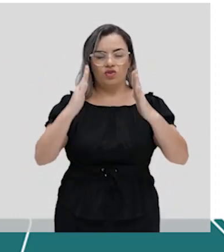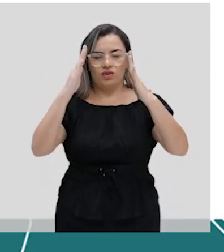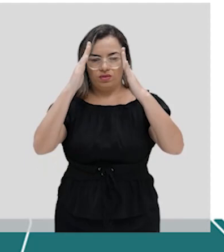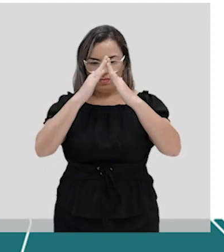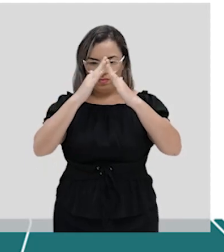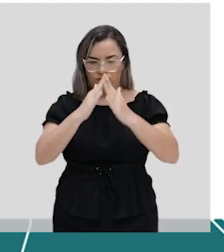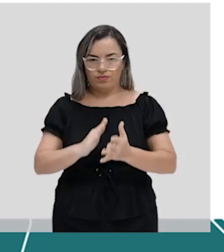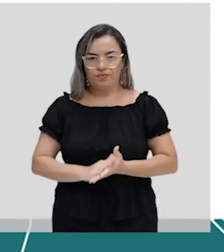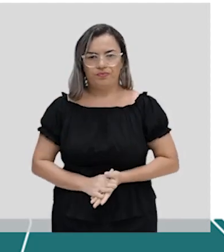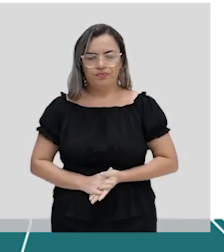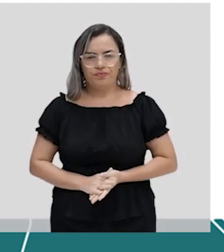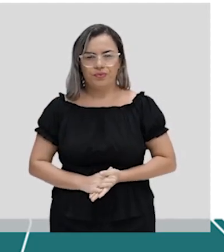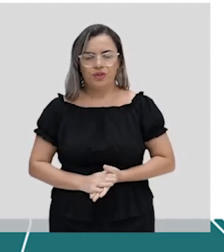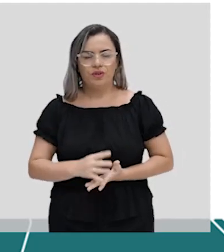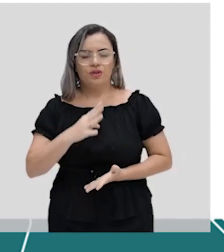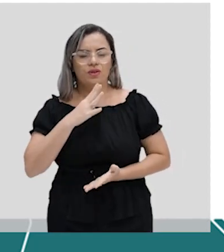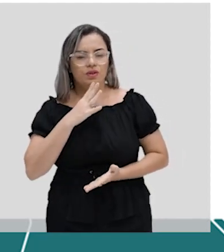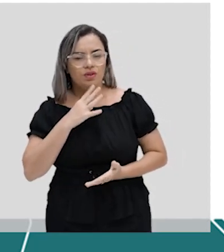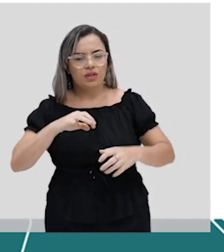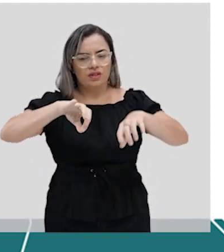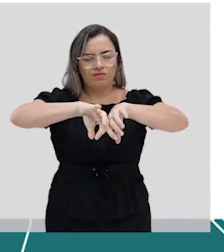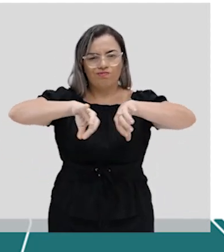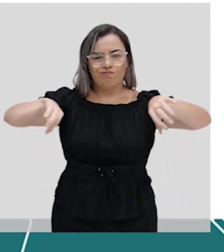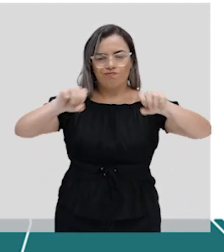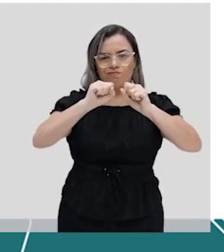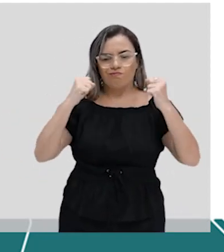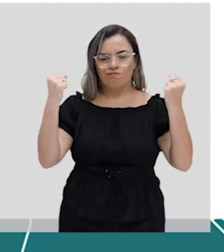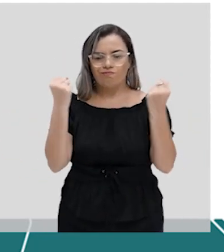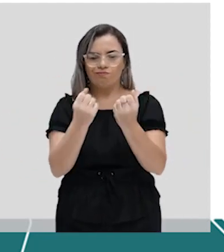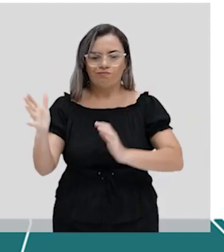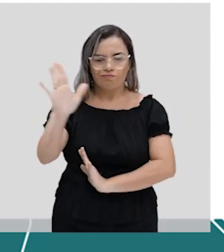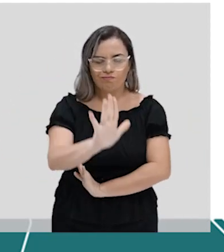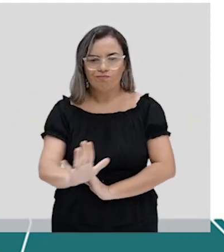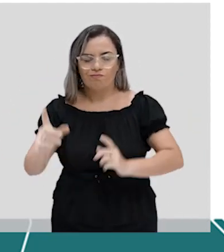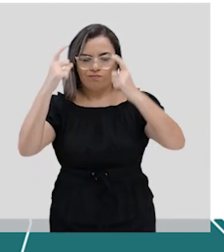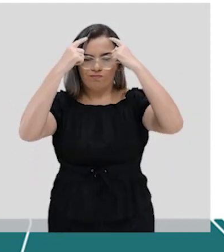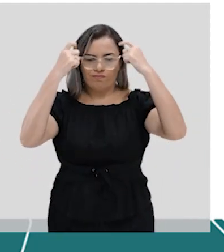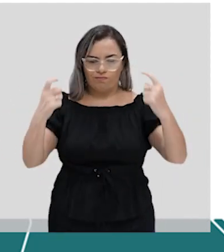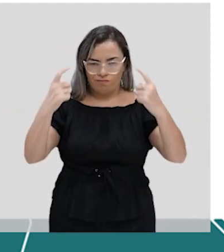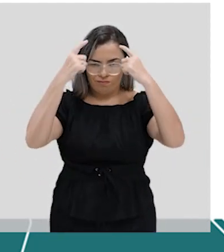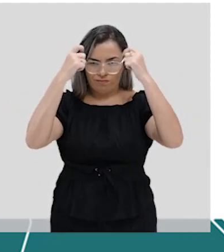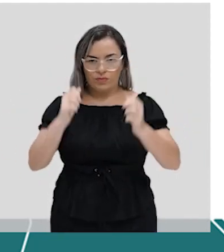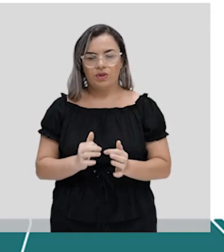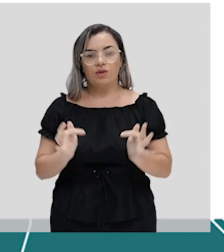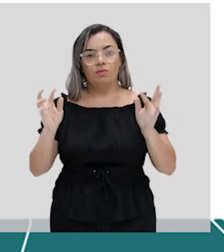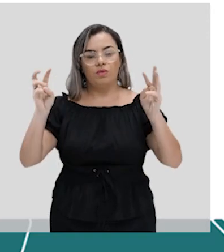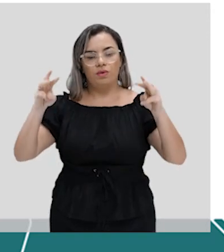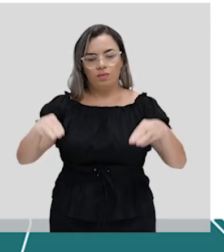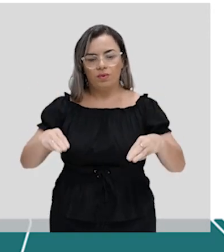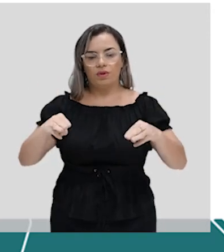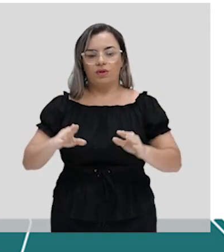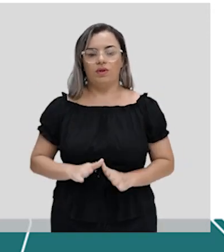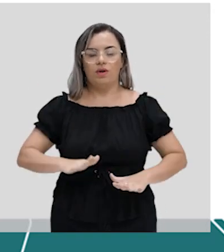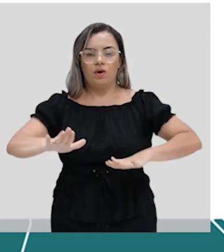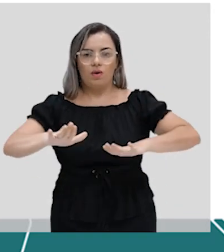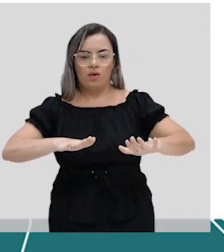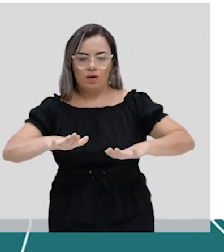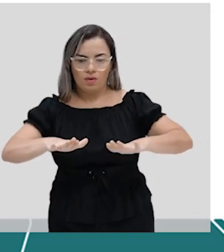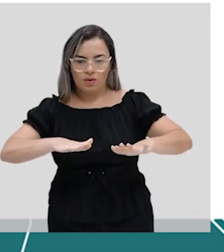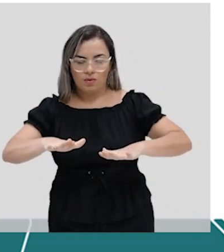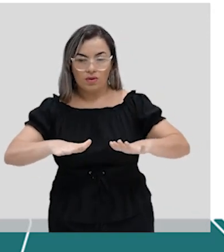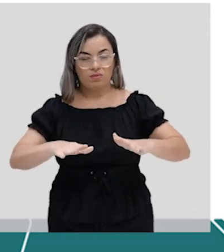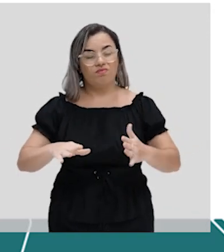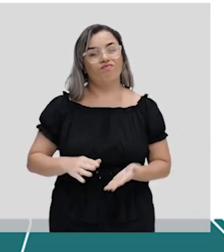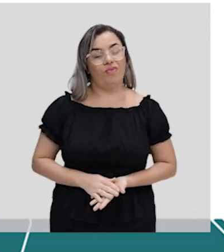a famosa segregação socioespacial, vamos falar sobre a violência e finalizando falando sobre a mobilidade ou